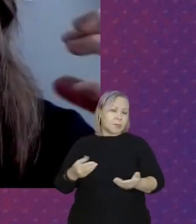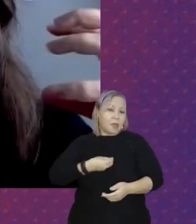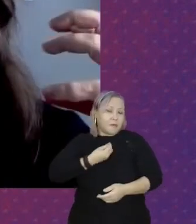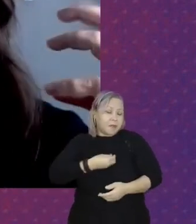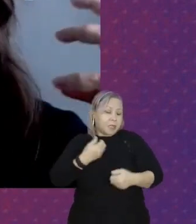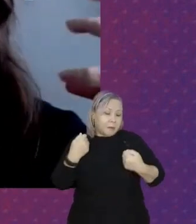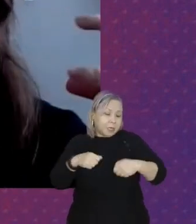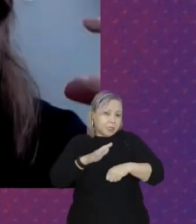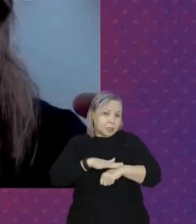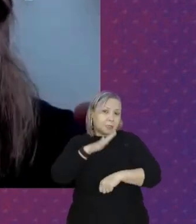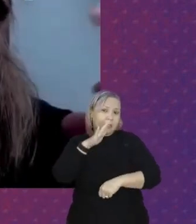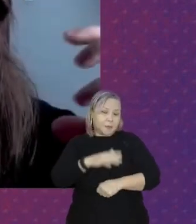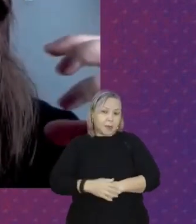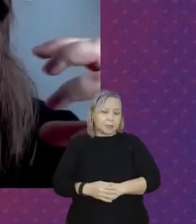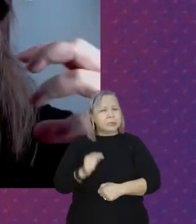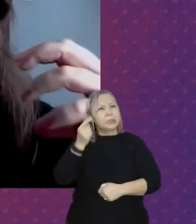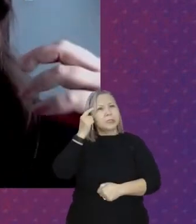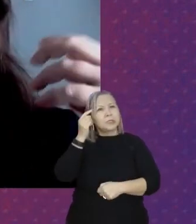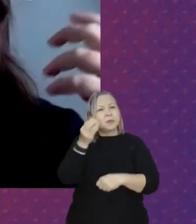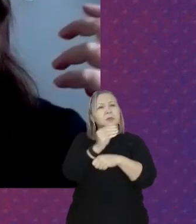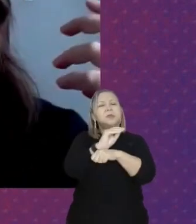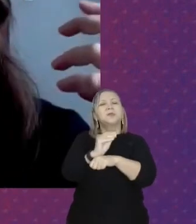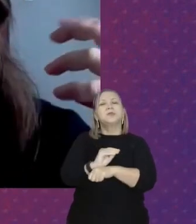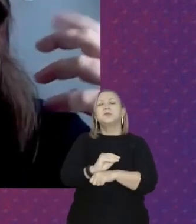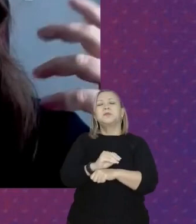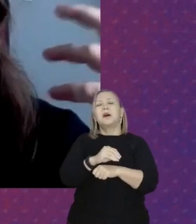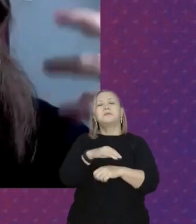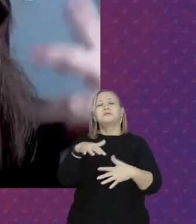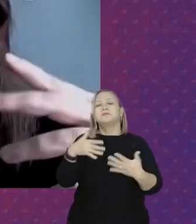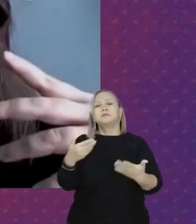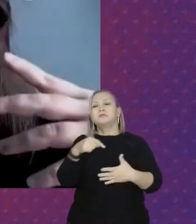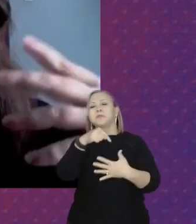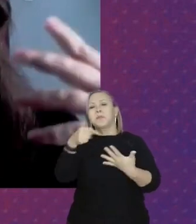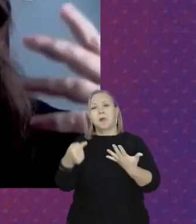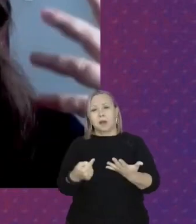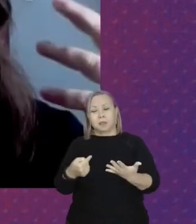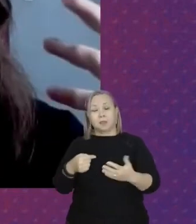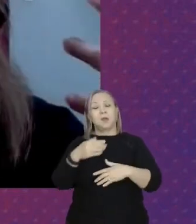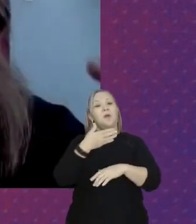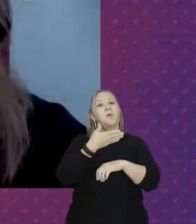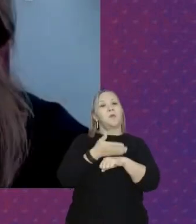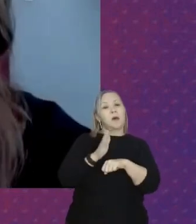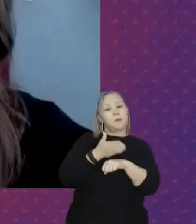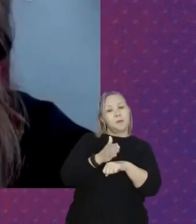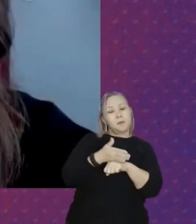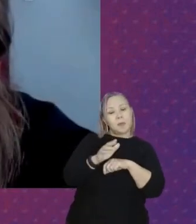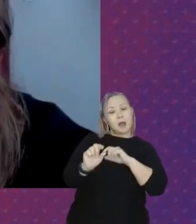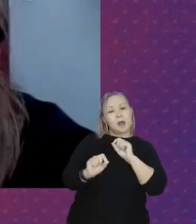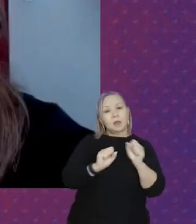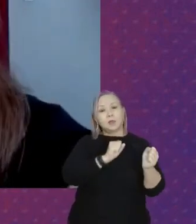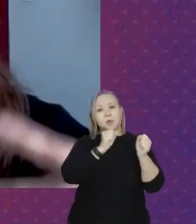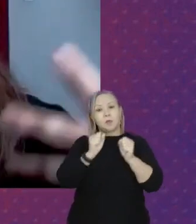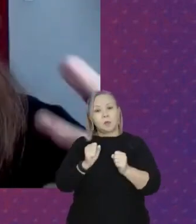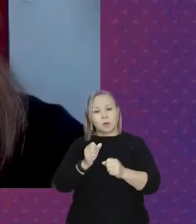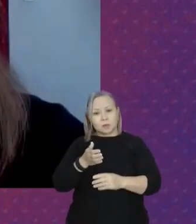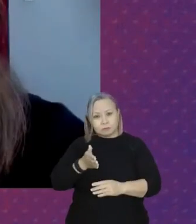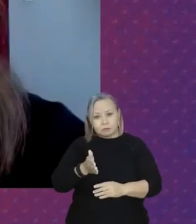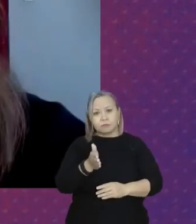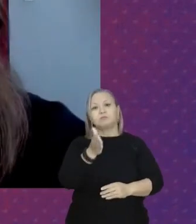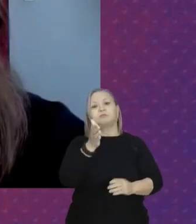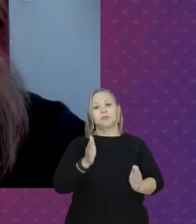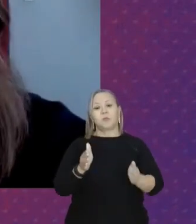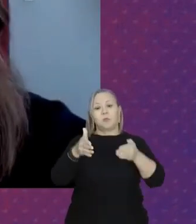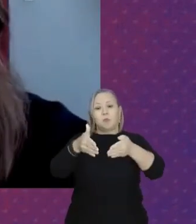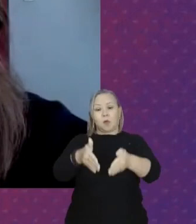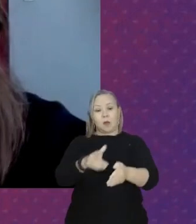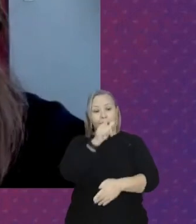evidente. E aí a gente pensa nos cuidados como uma prática que pode ser direta, direcionada à pessoa